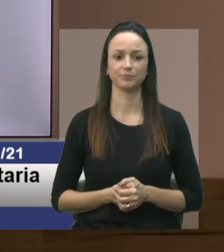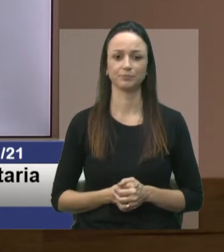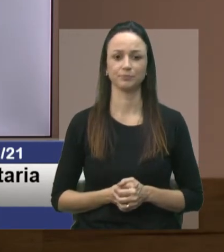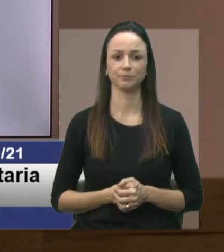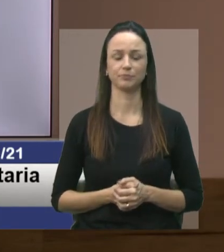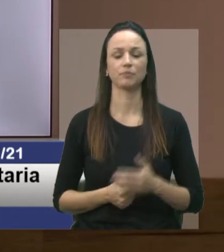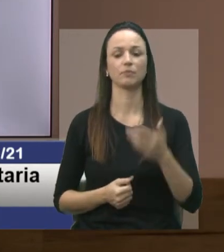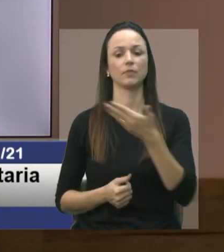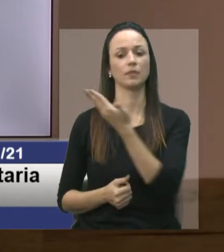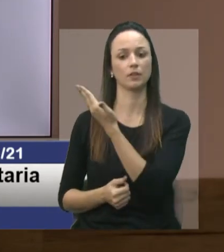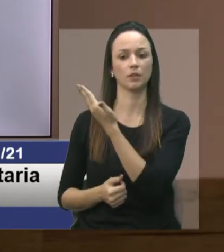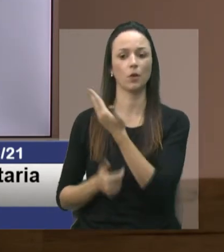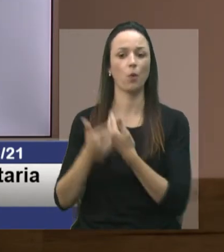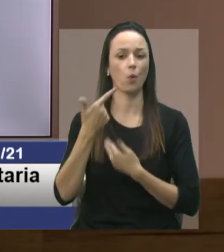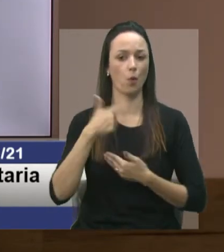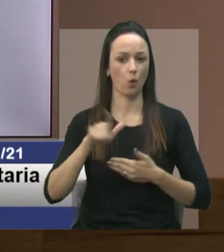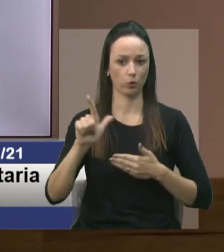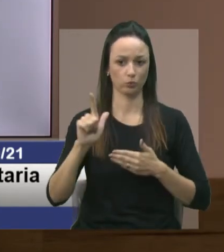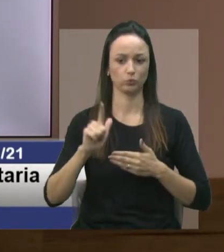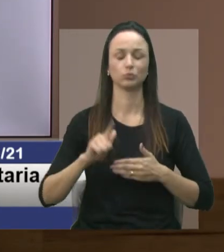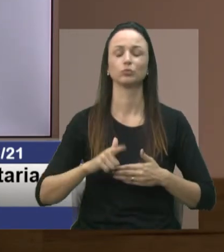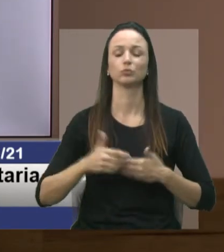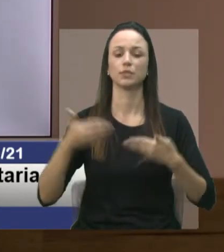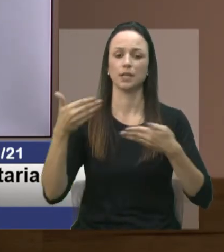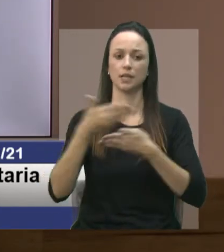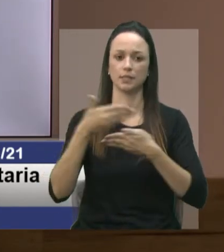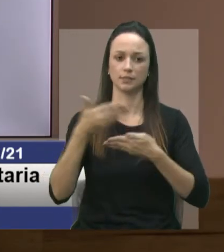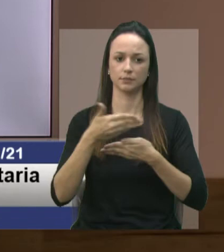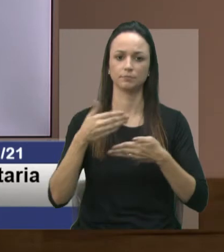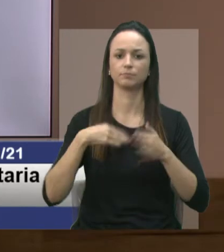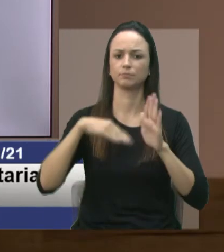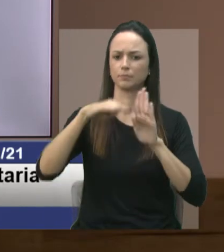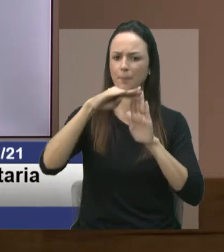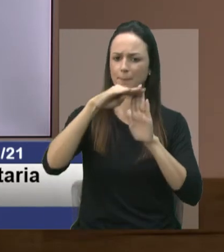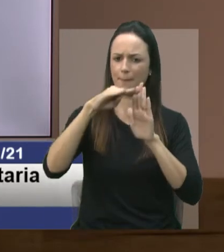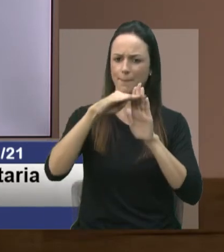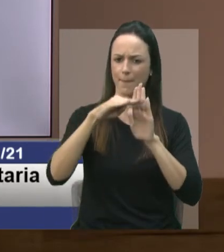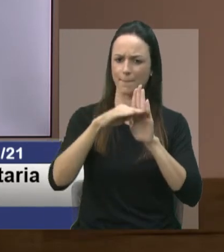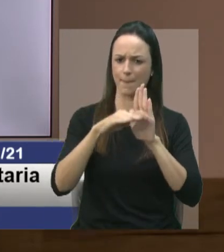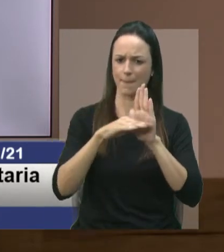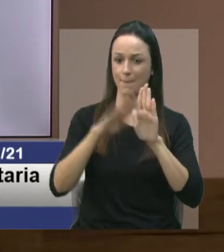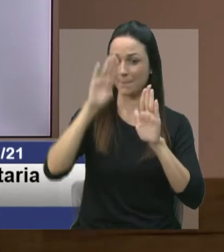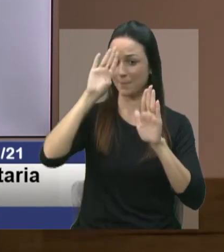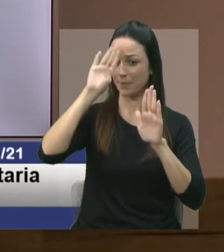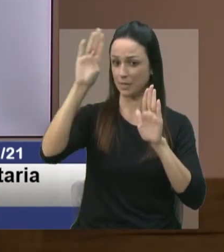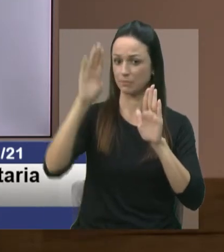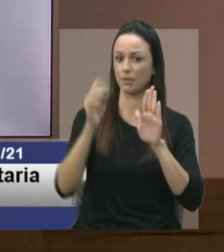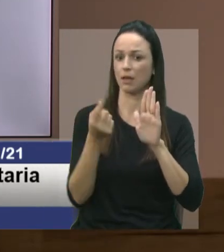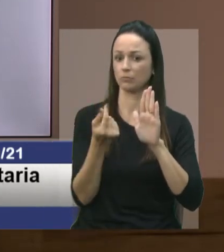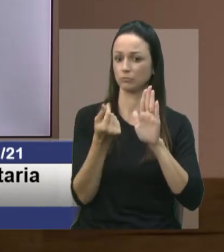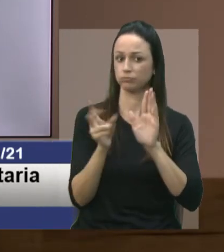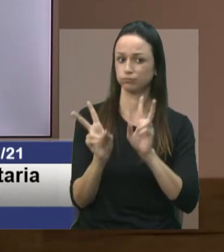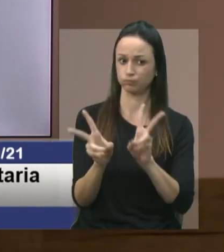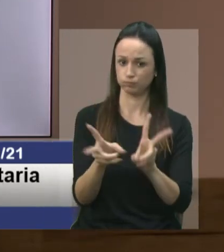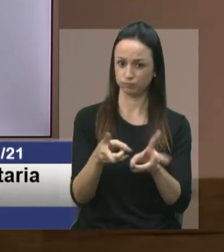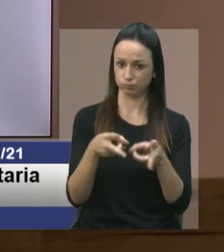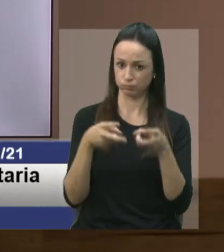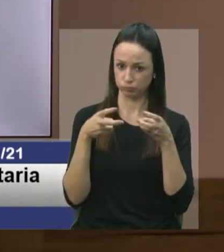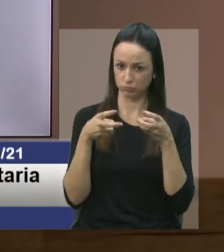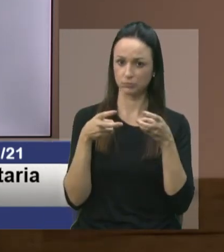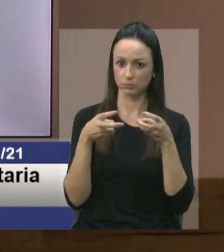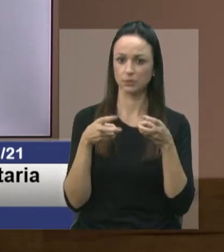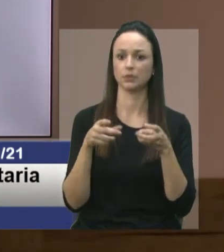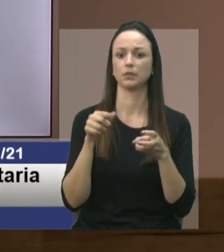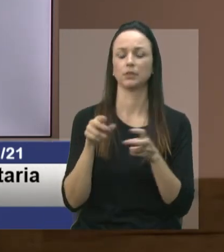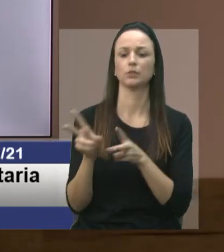Nesse próximo slide, nós listamos as principais receitas arrecadadas no período